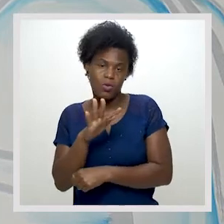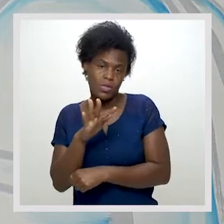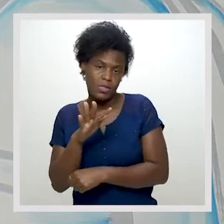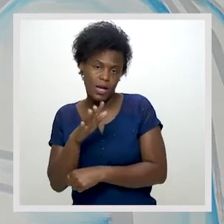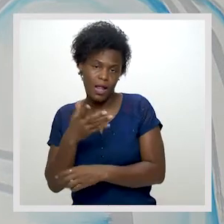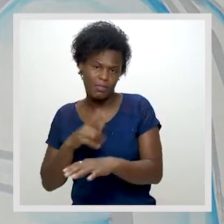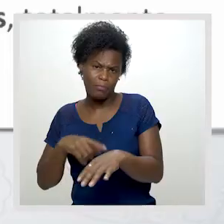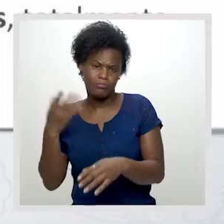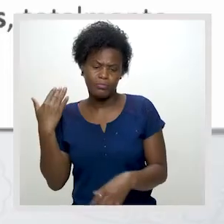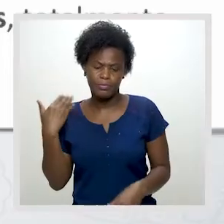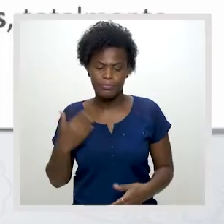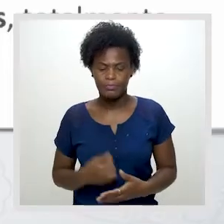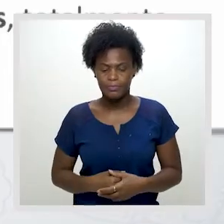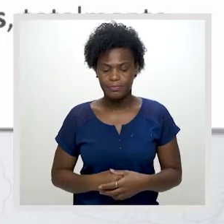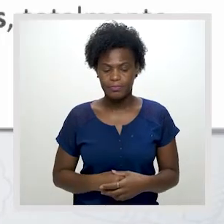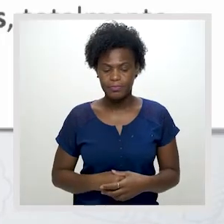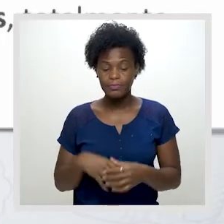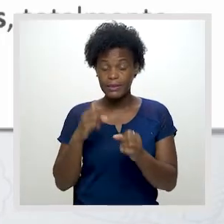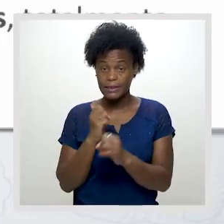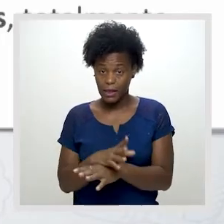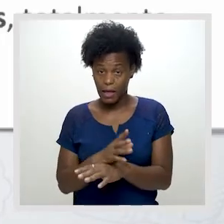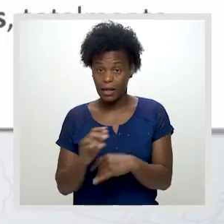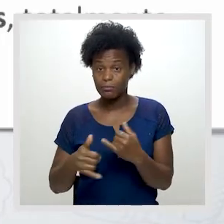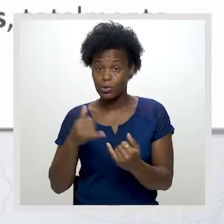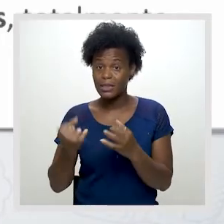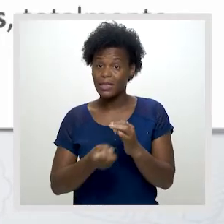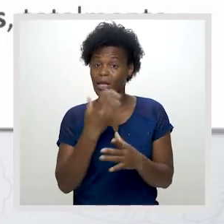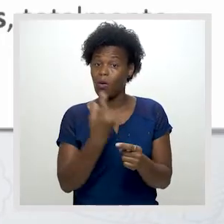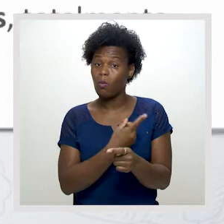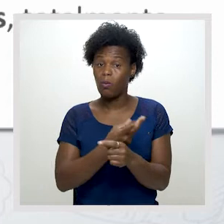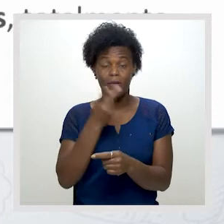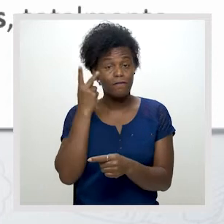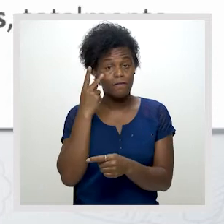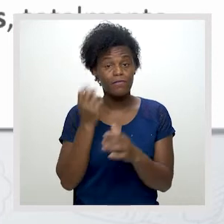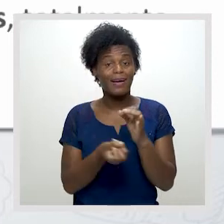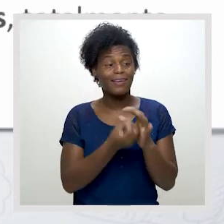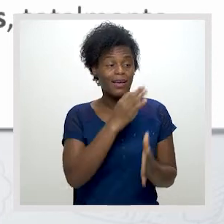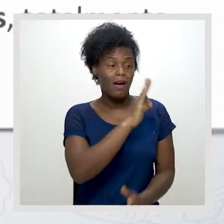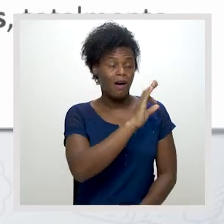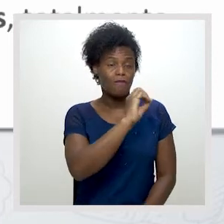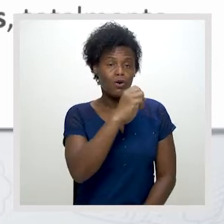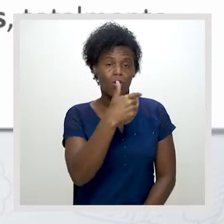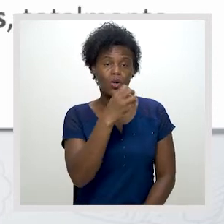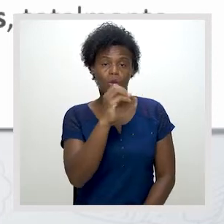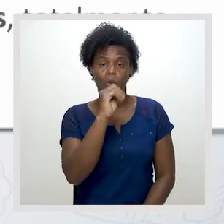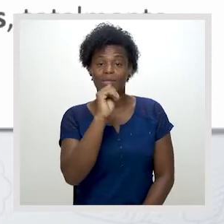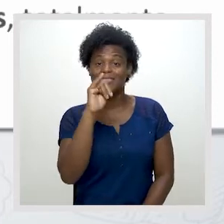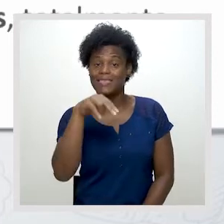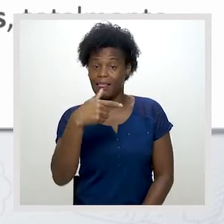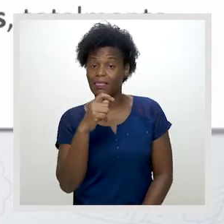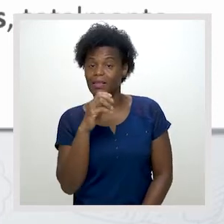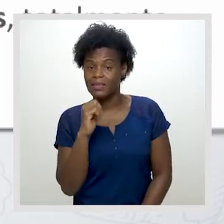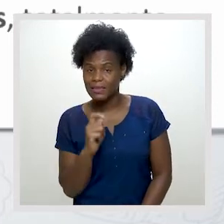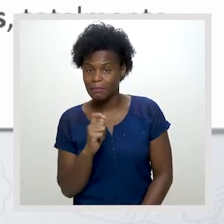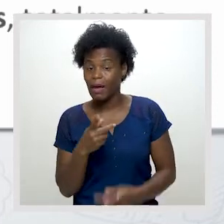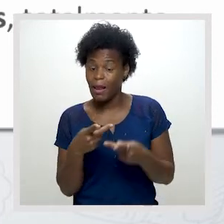altura. De seguida, surgiram os seres vivos que realizavam fotossíntese, libertando oxigênio